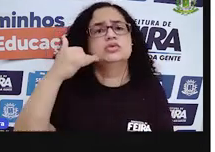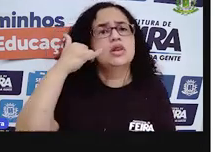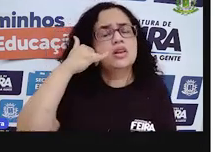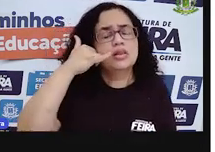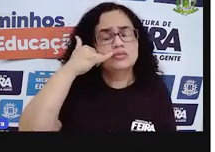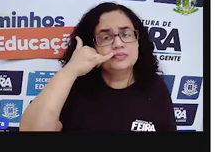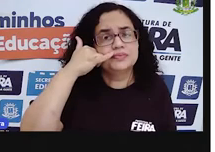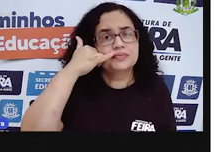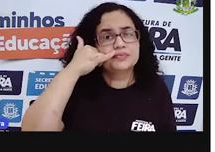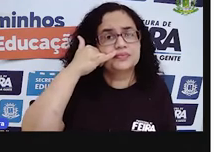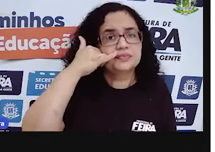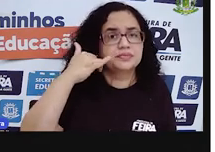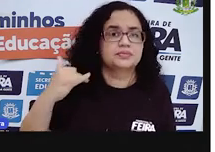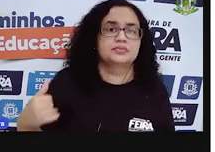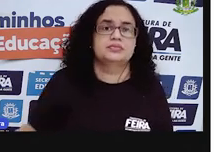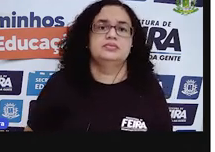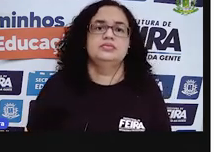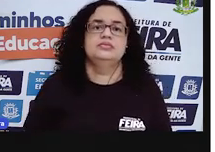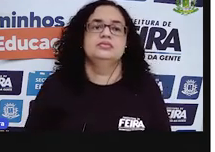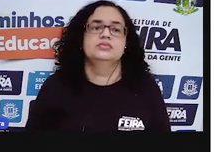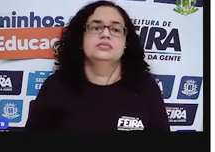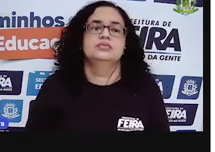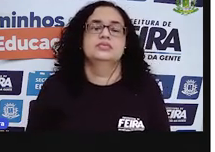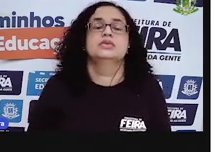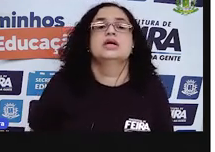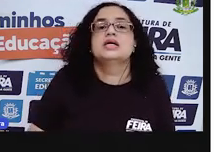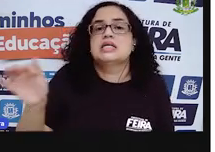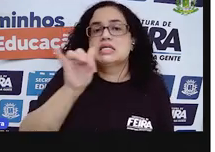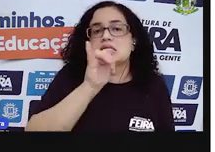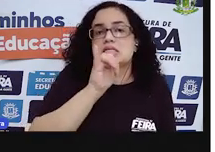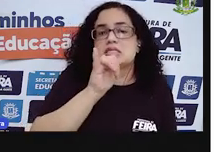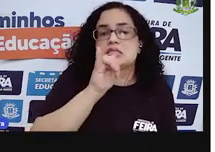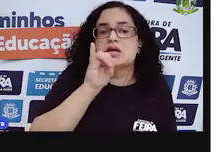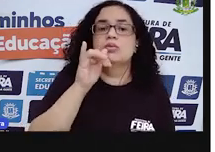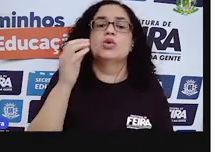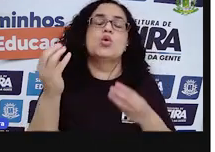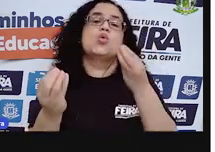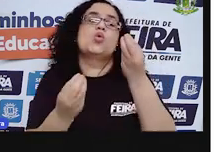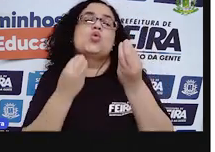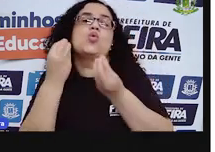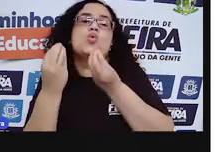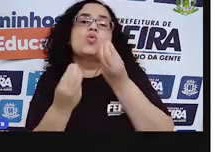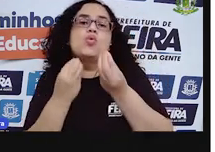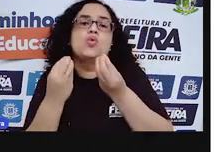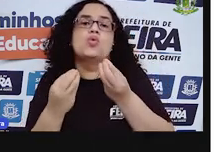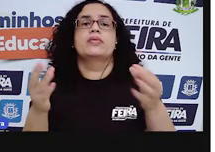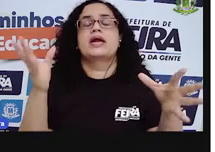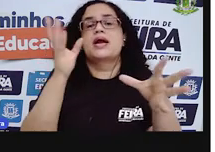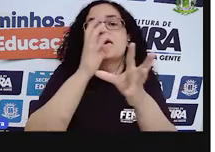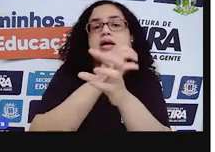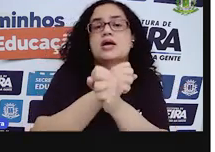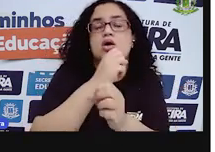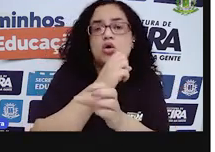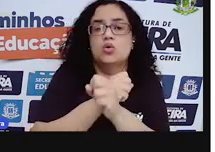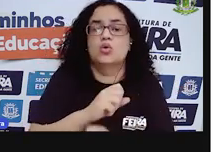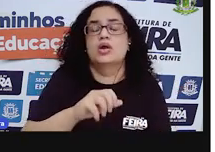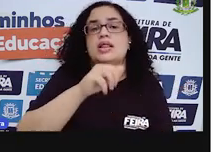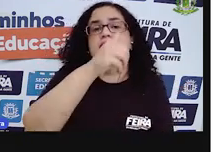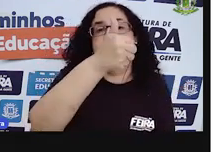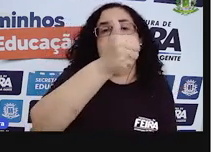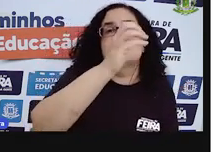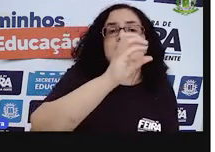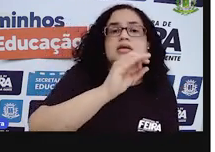celular enfim tá então por exemplo como é que é feito para calcular